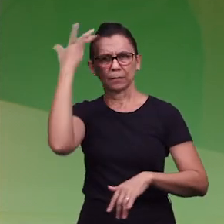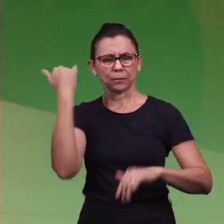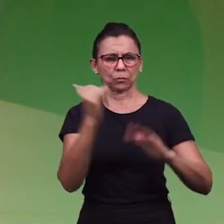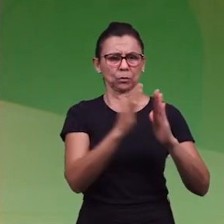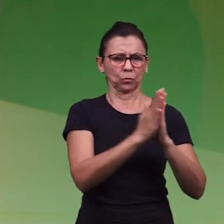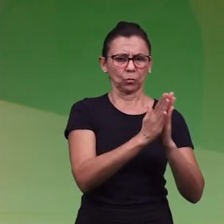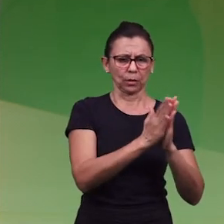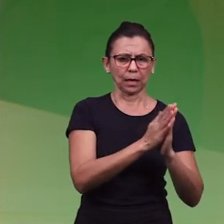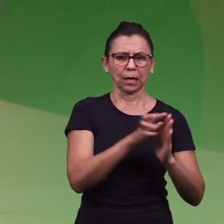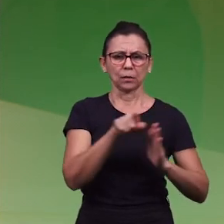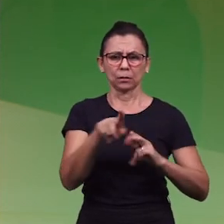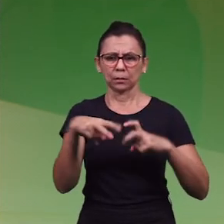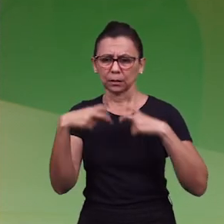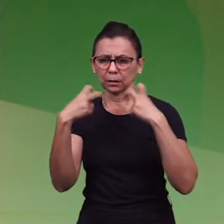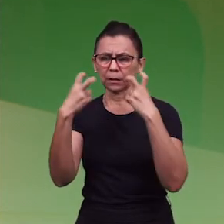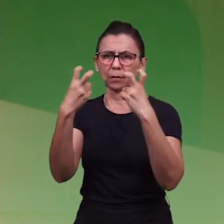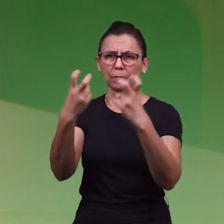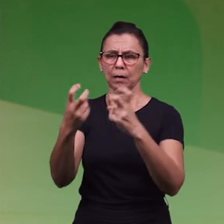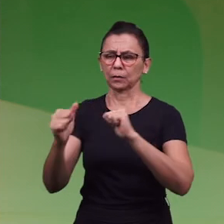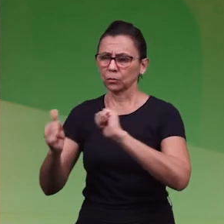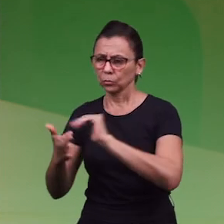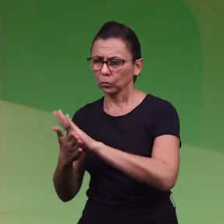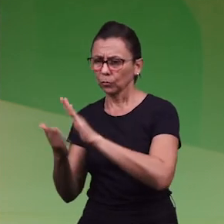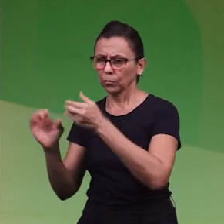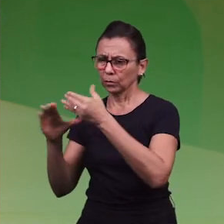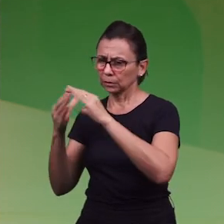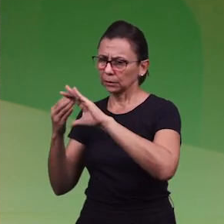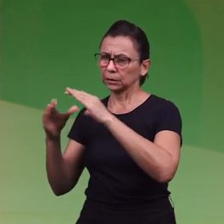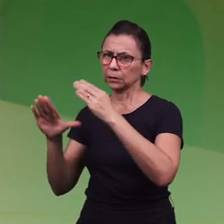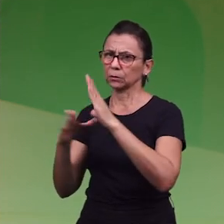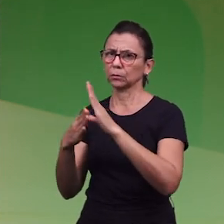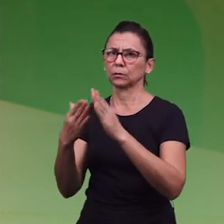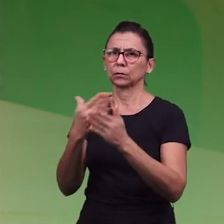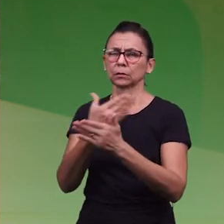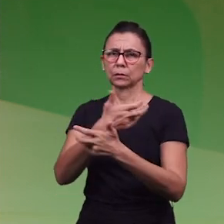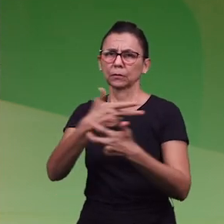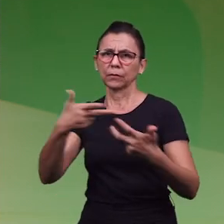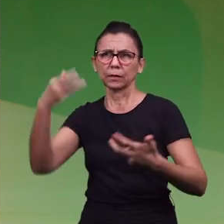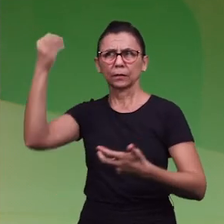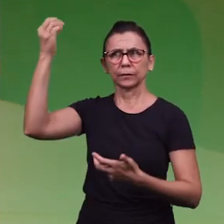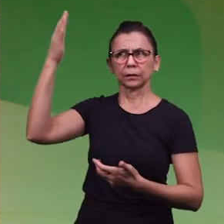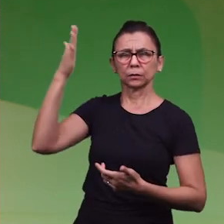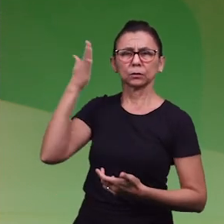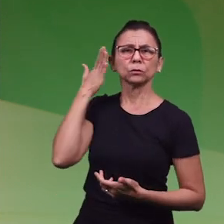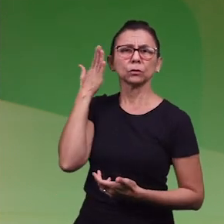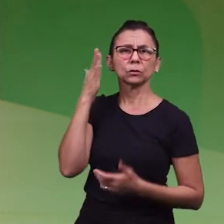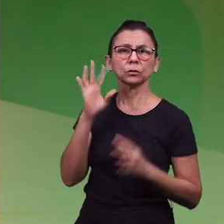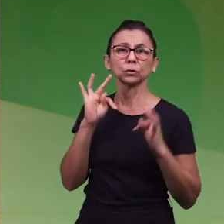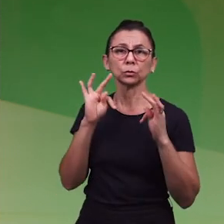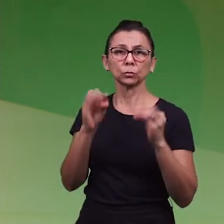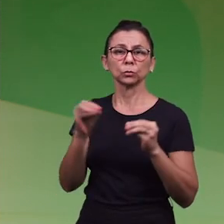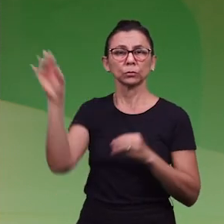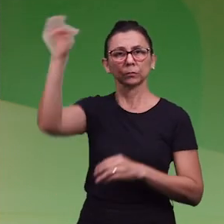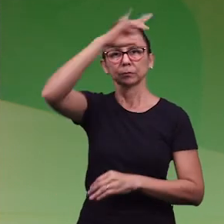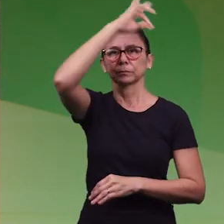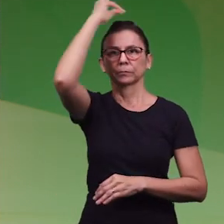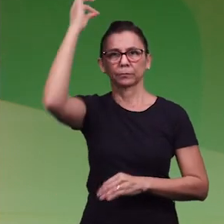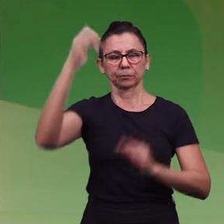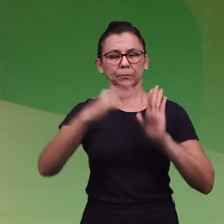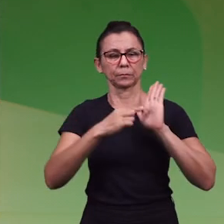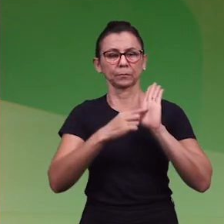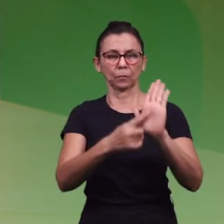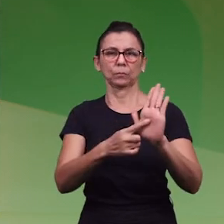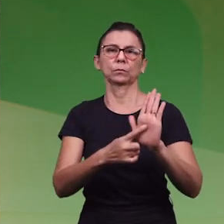os que oraram, o clamor que foi feito, os louvores cantados, as revelações que foram dadas. Então, tudo é dirigido pelo Espírito Santo. Isso é